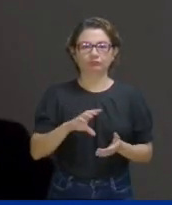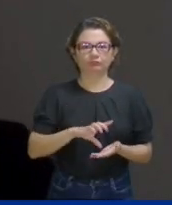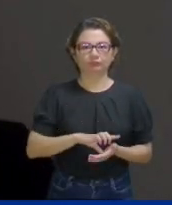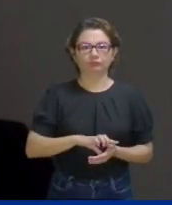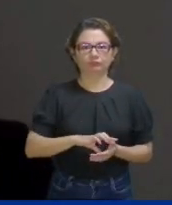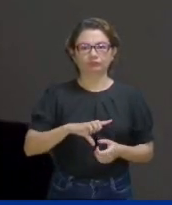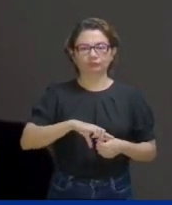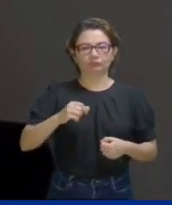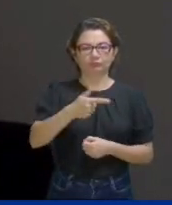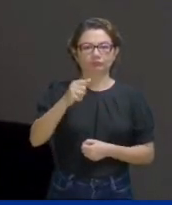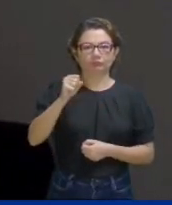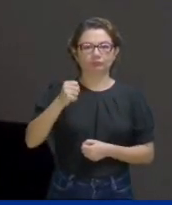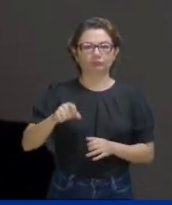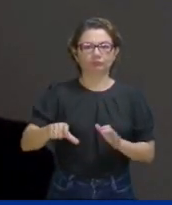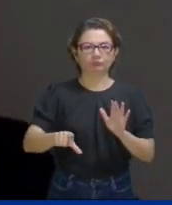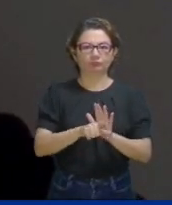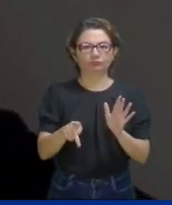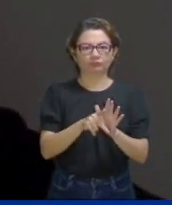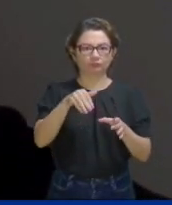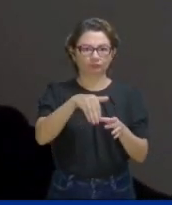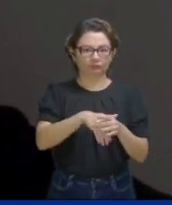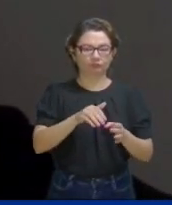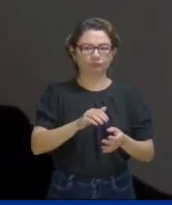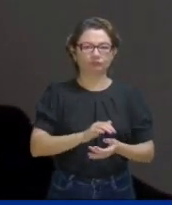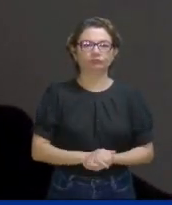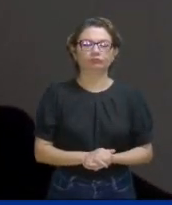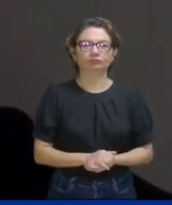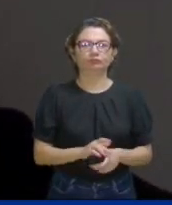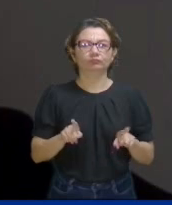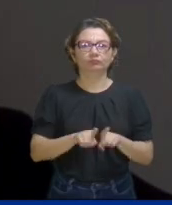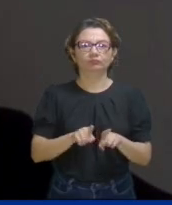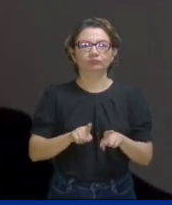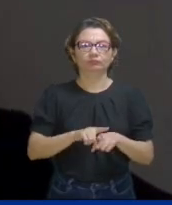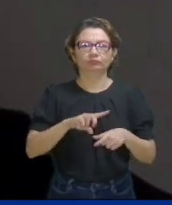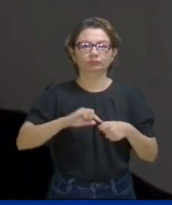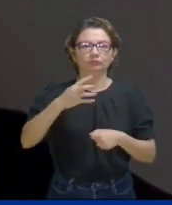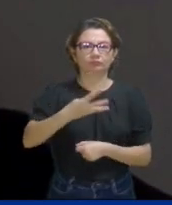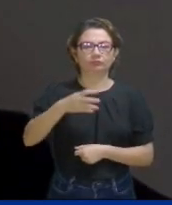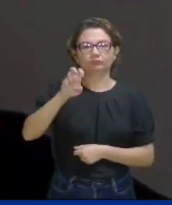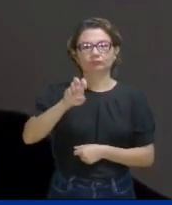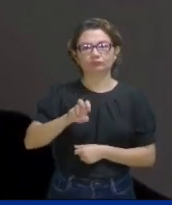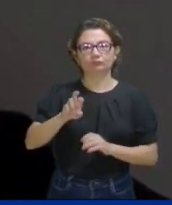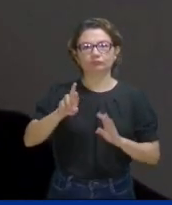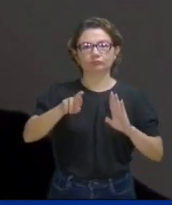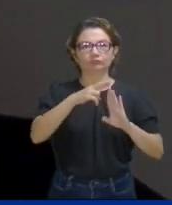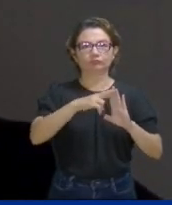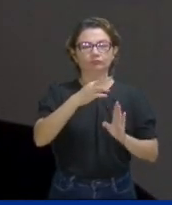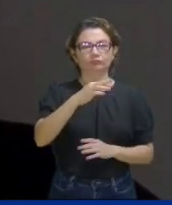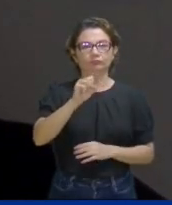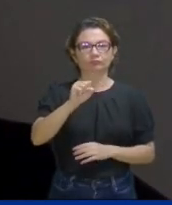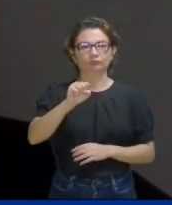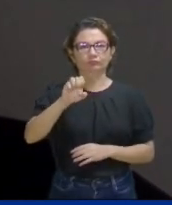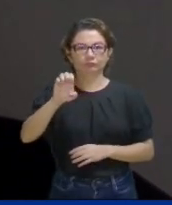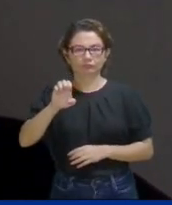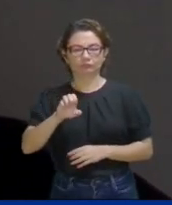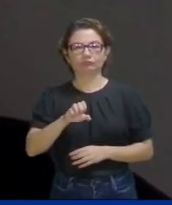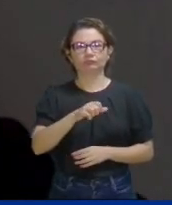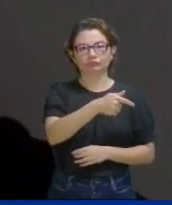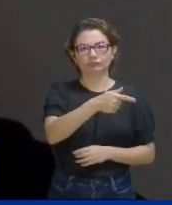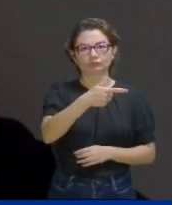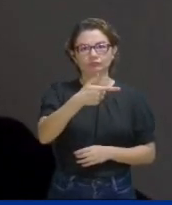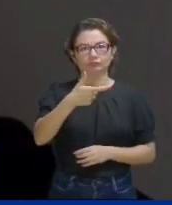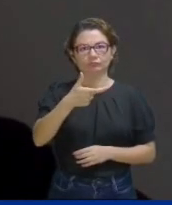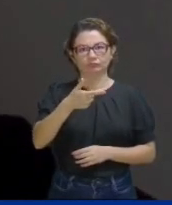28 da Lei 9.504 e do artigo 45 da Resolução do TSE